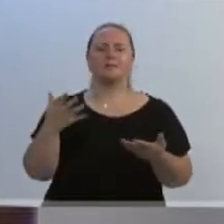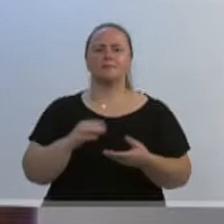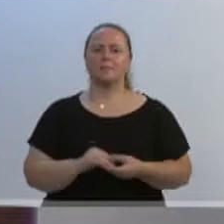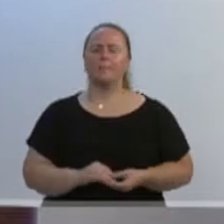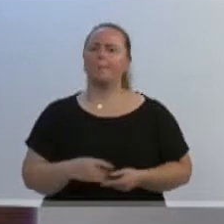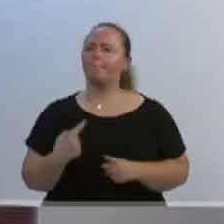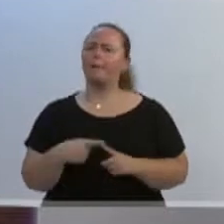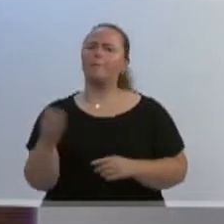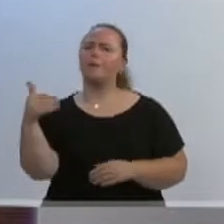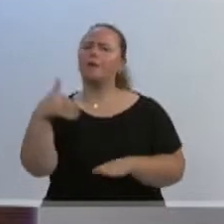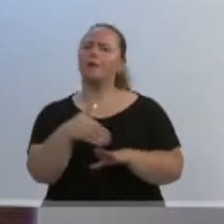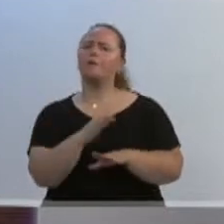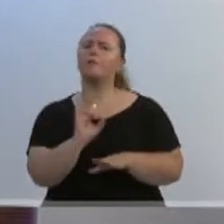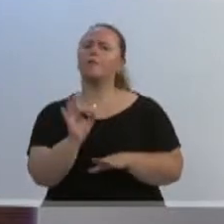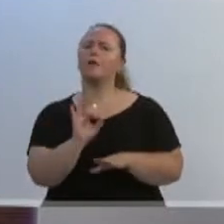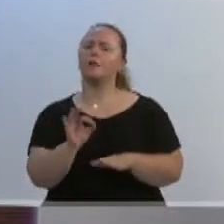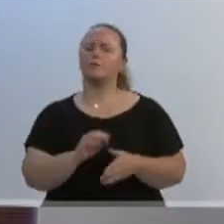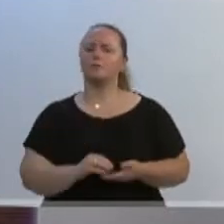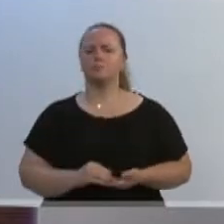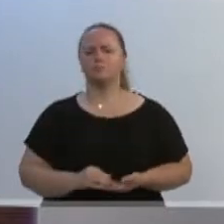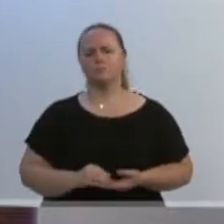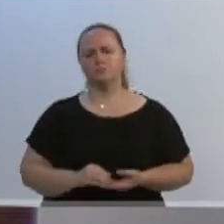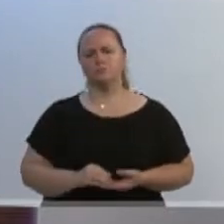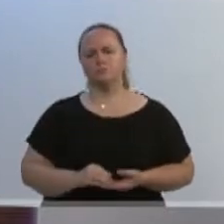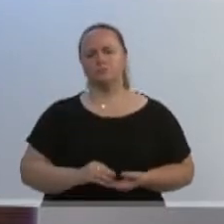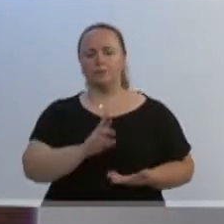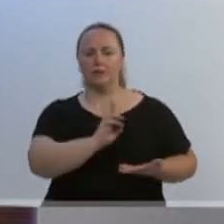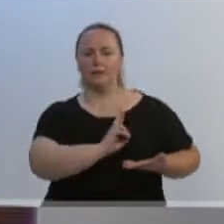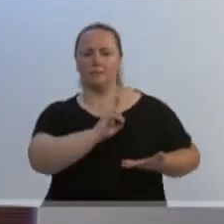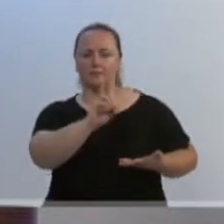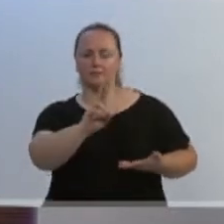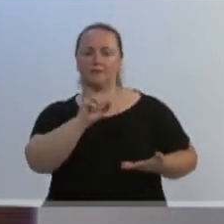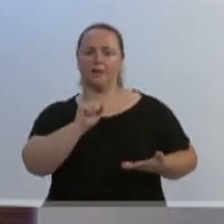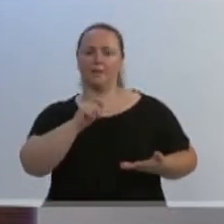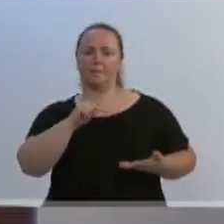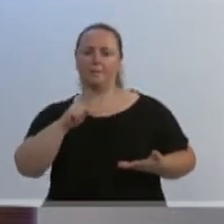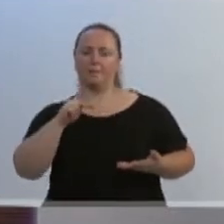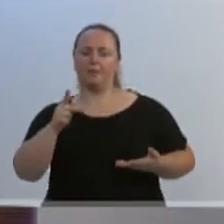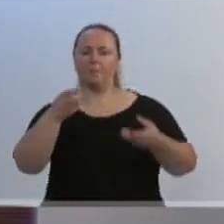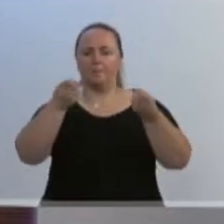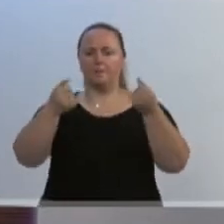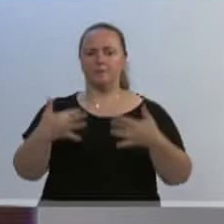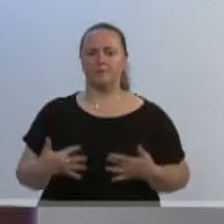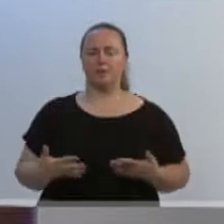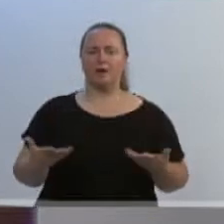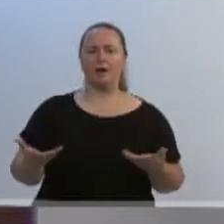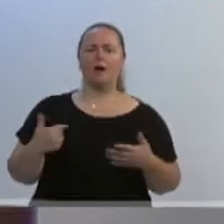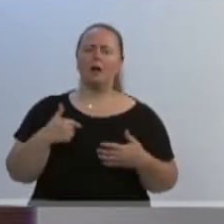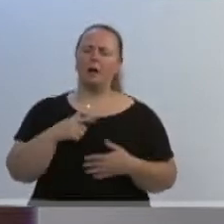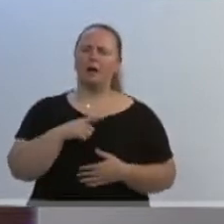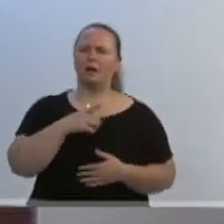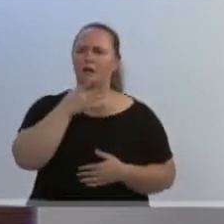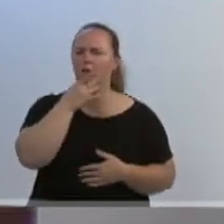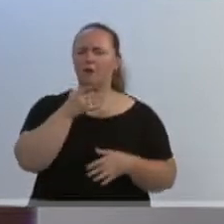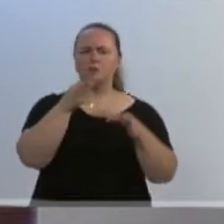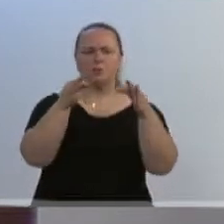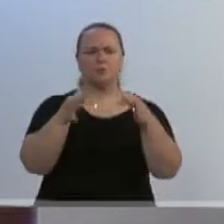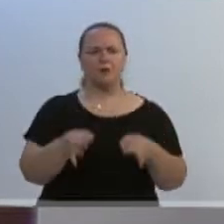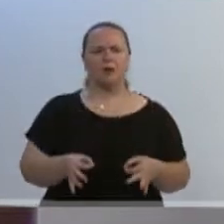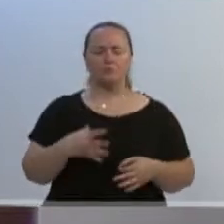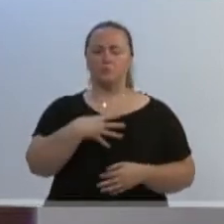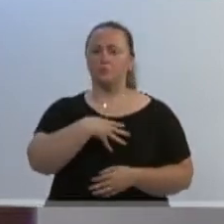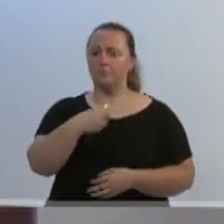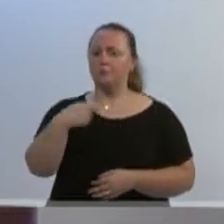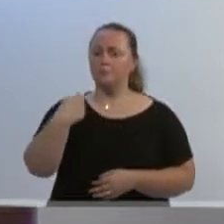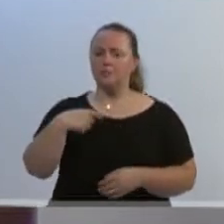aqui um pai de aluno, um representante da APP, para dizer, olha, eu acho que é honesto que os nossos filhos discutam isso